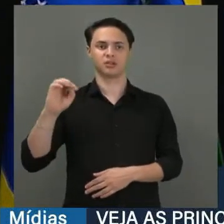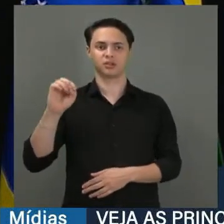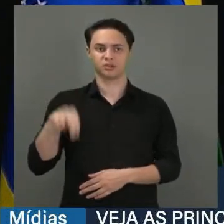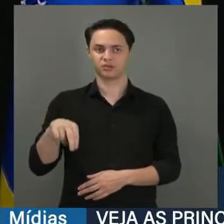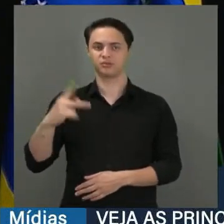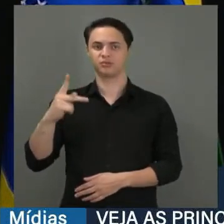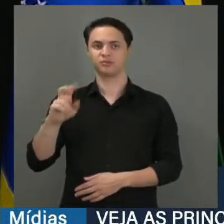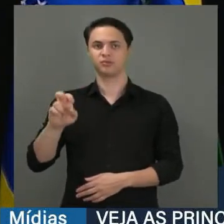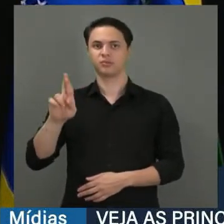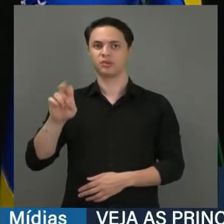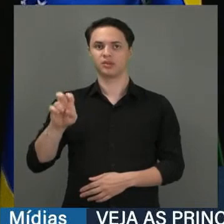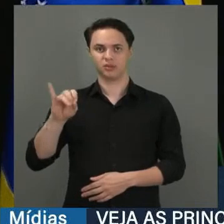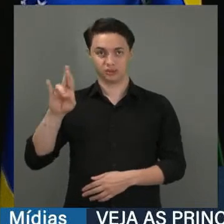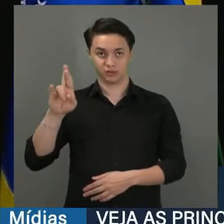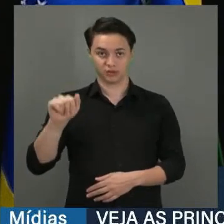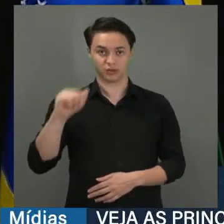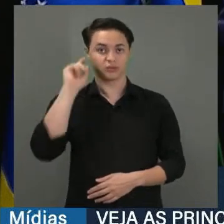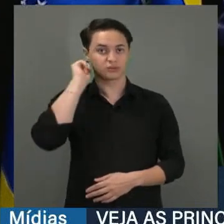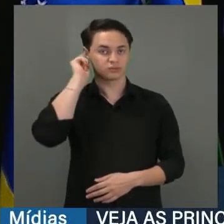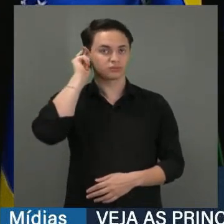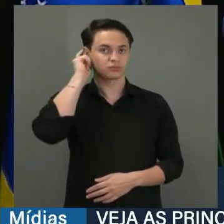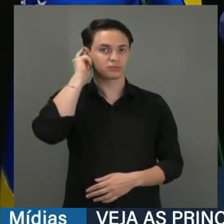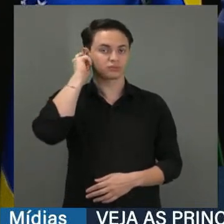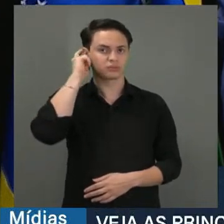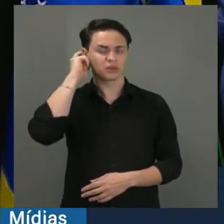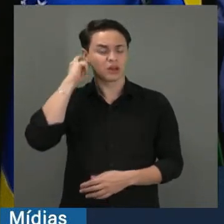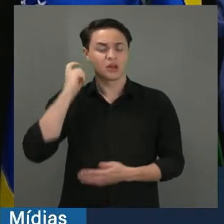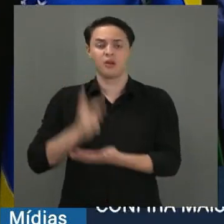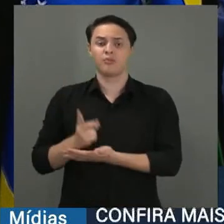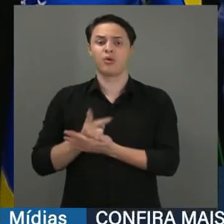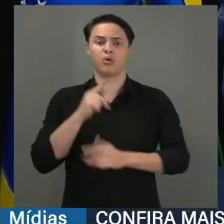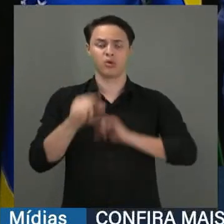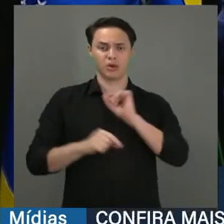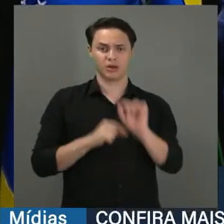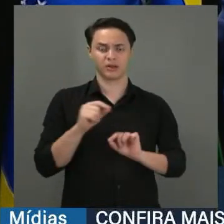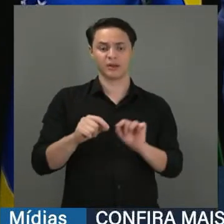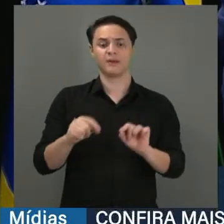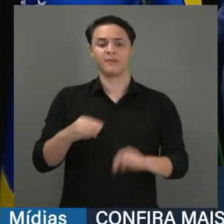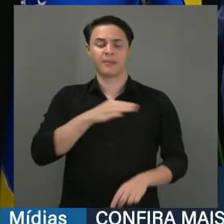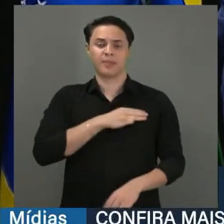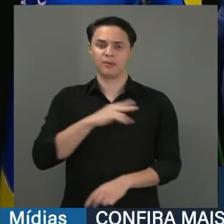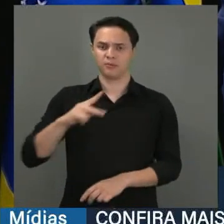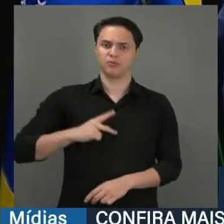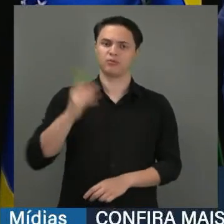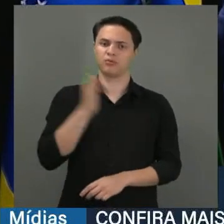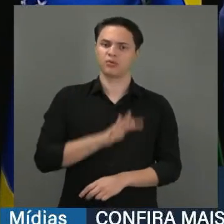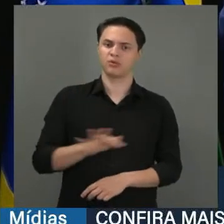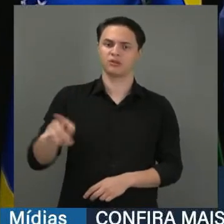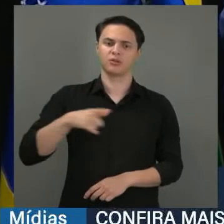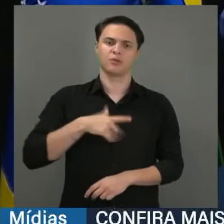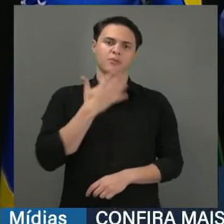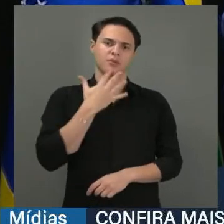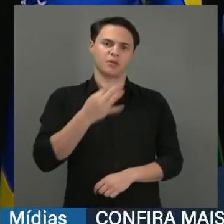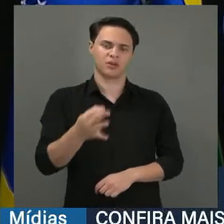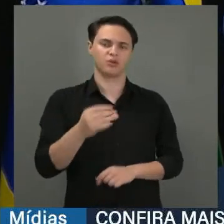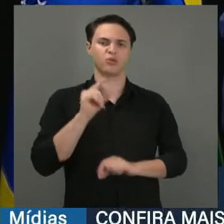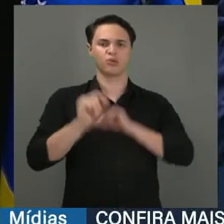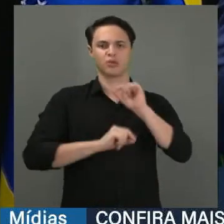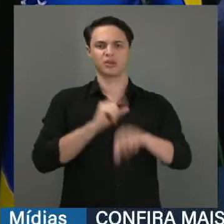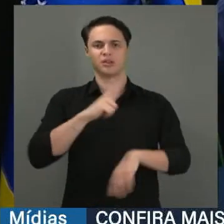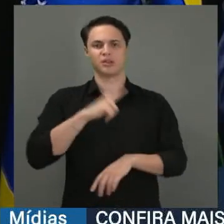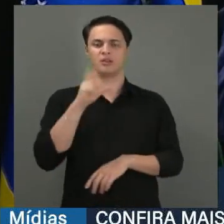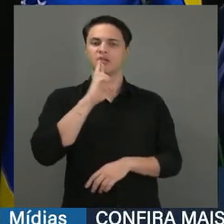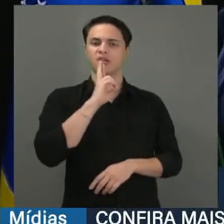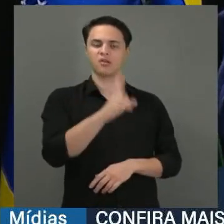o Clezão, mesmo depois do Ministério Público Federal ter dado parecer favorável para que ele